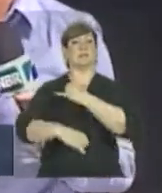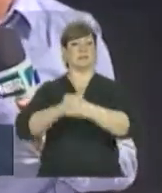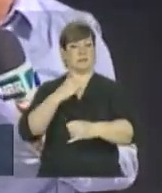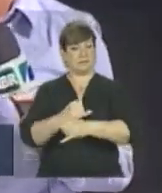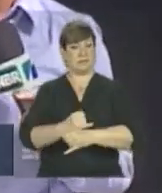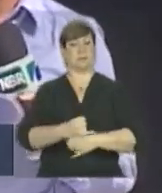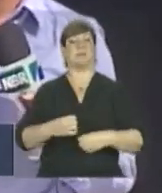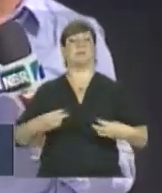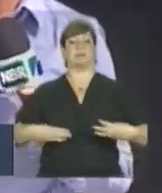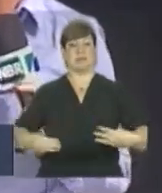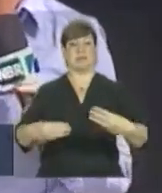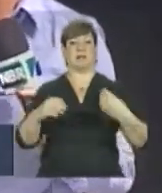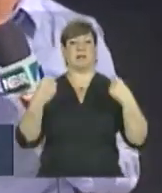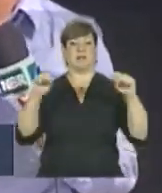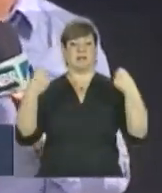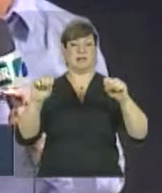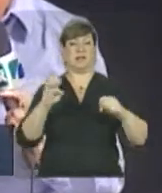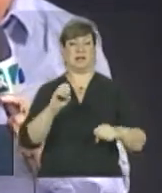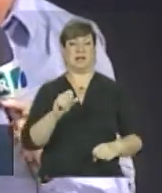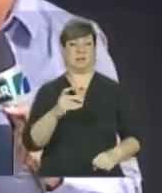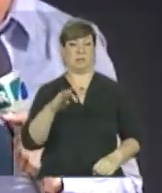Ministério do Esporte, que é o